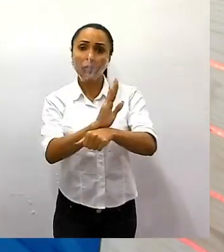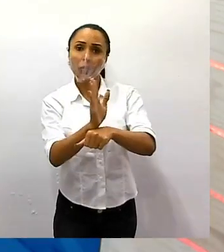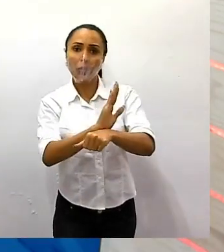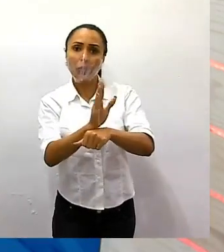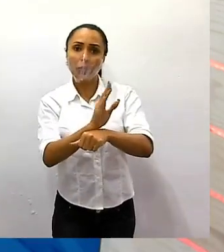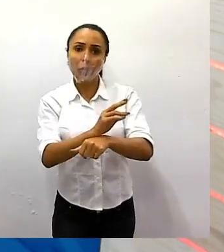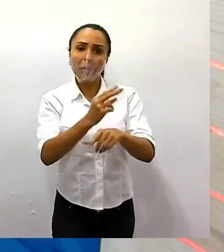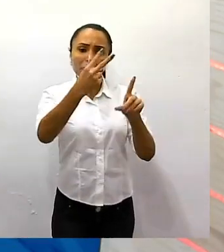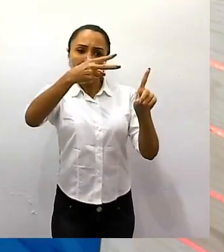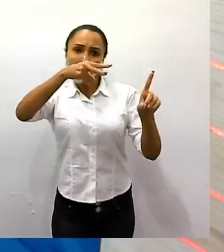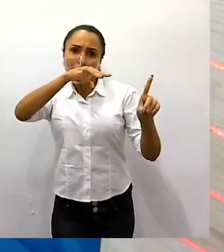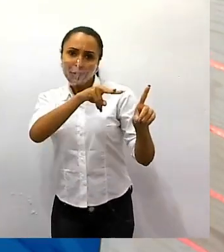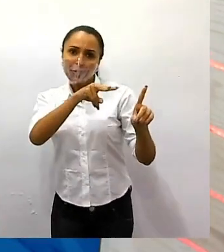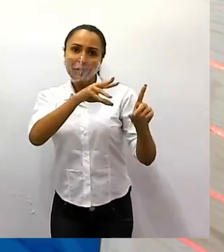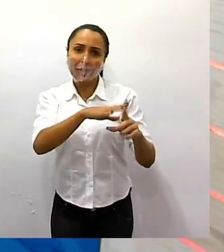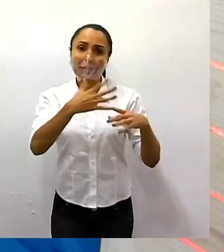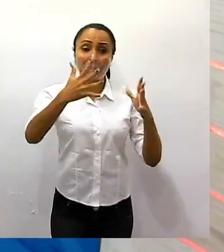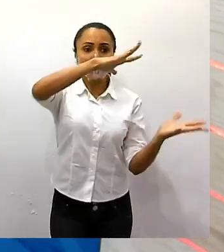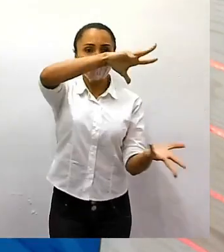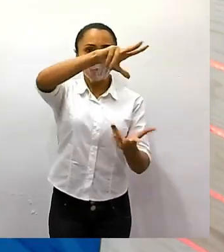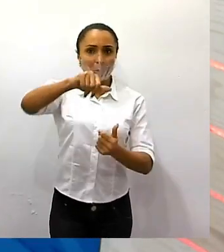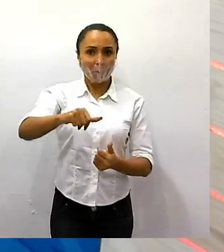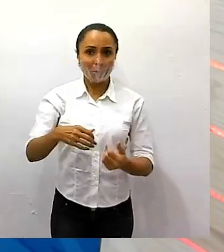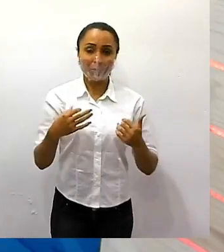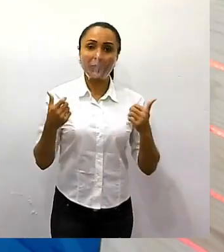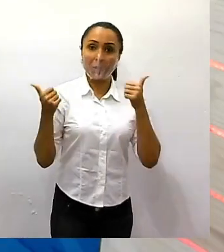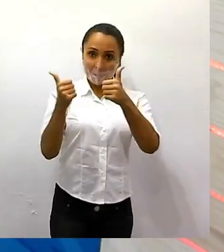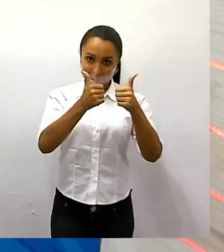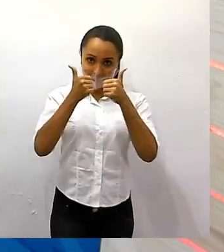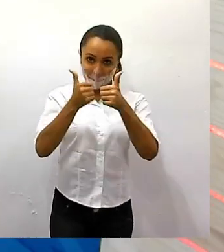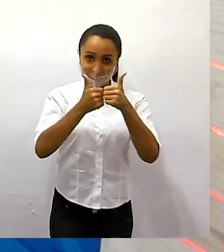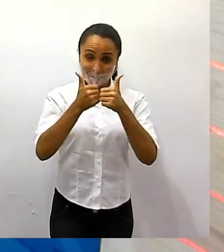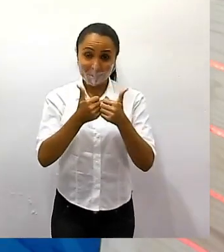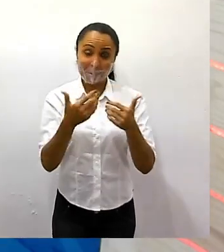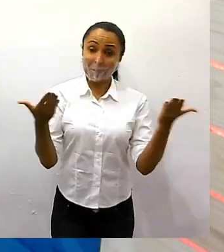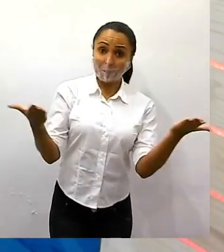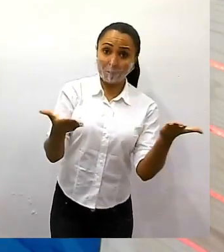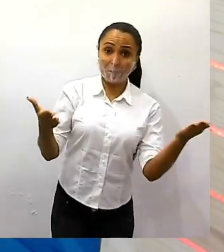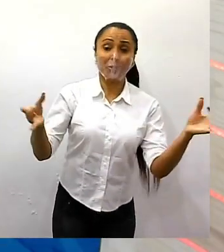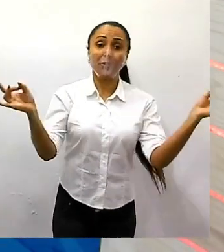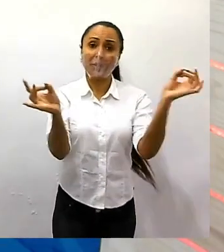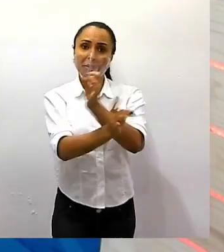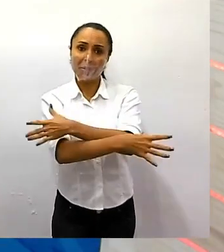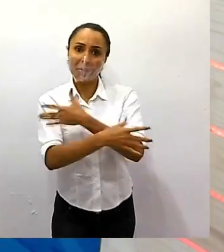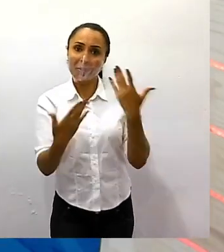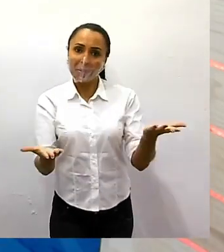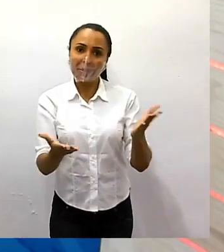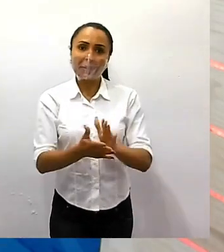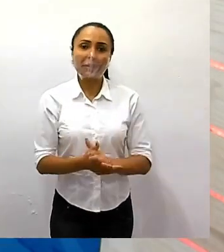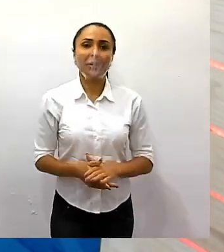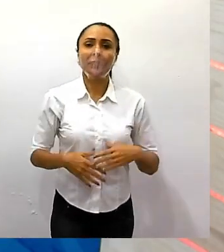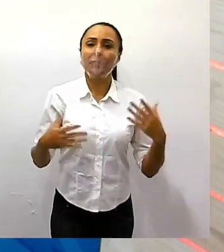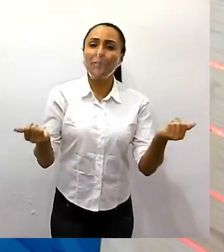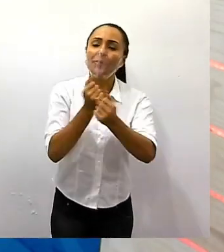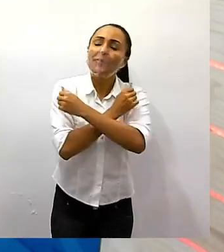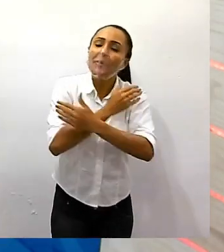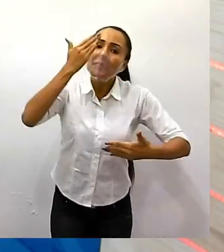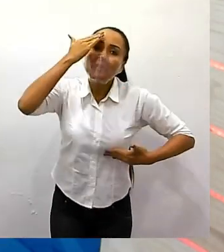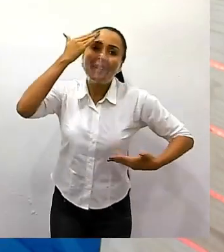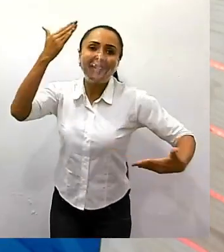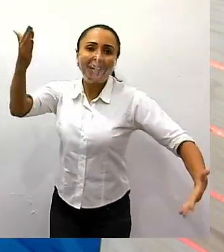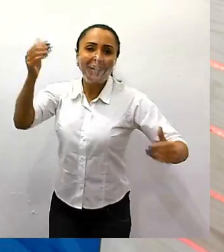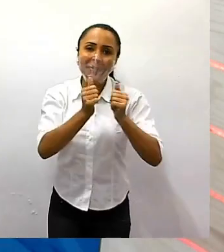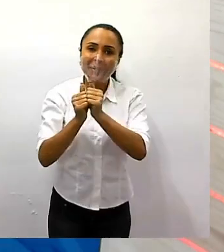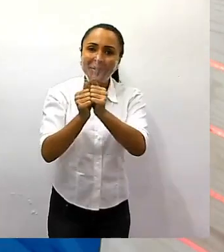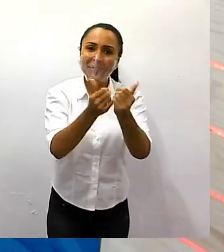se destacando pelo mundo, tá? Então, por hoje é só, a gente fica por aqui. Muito obrigada pela